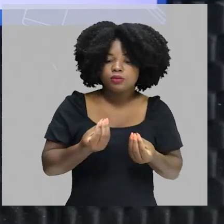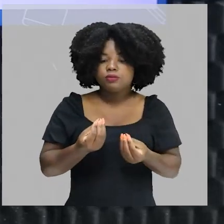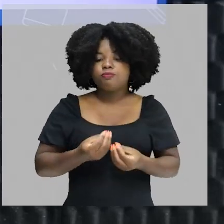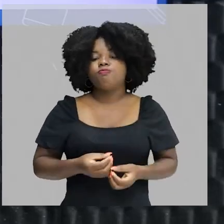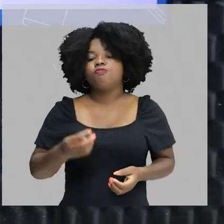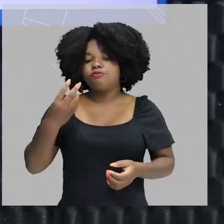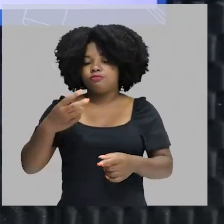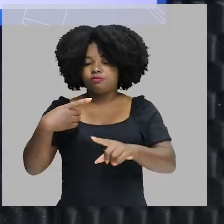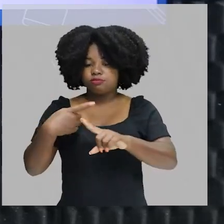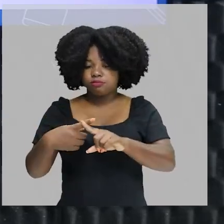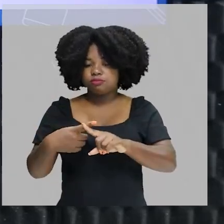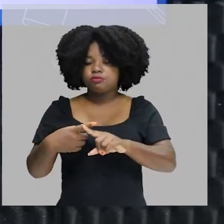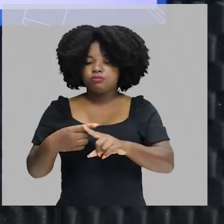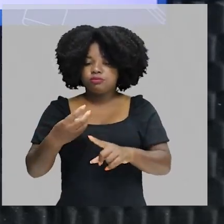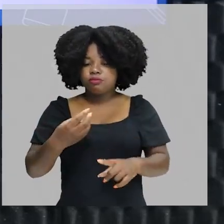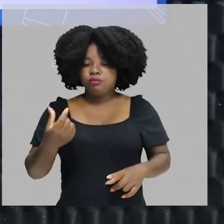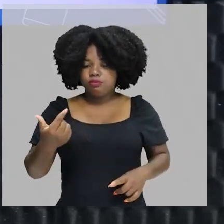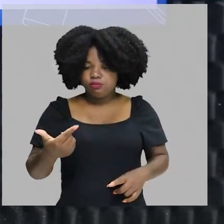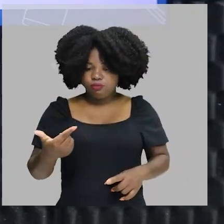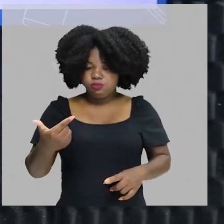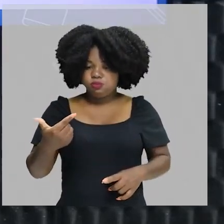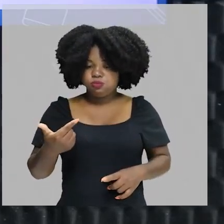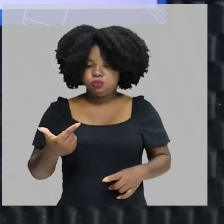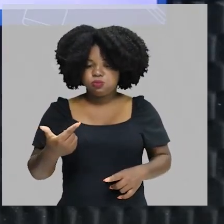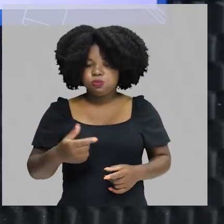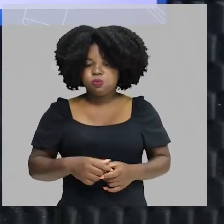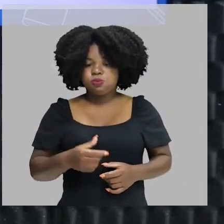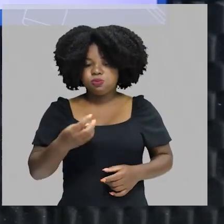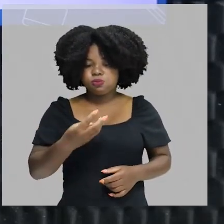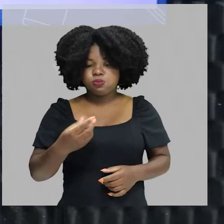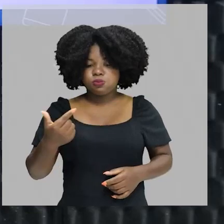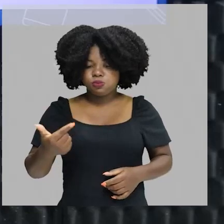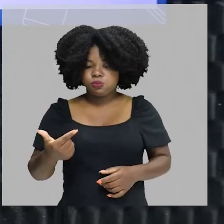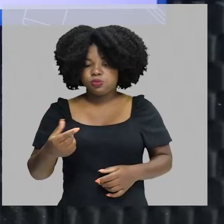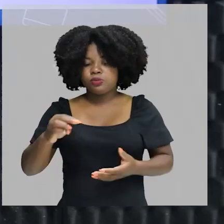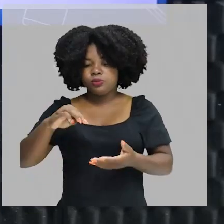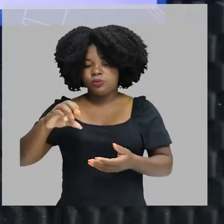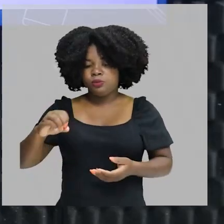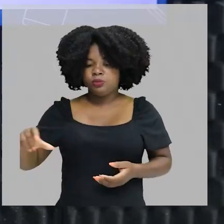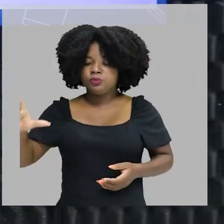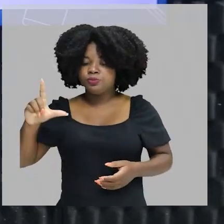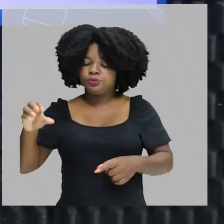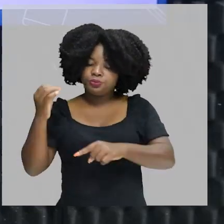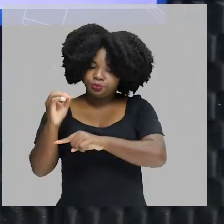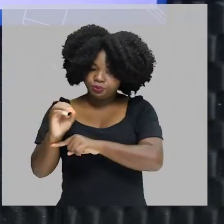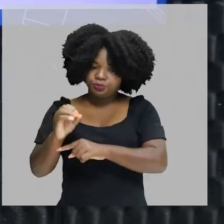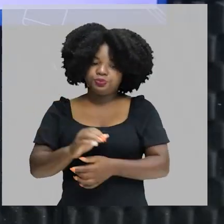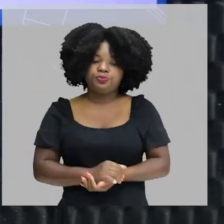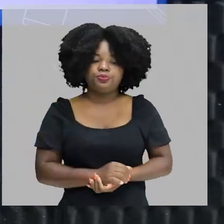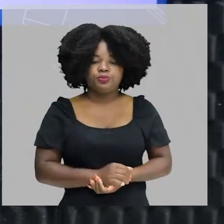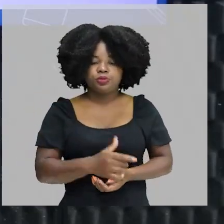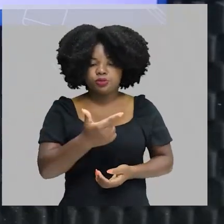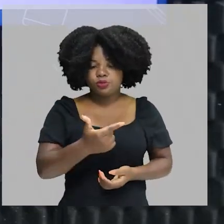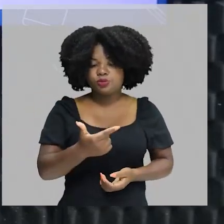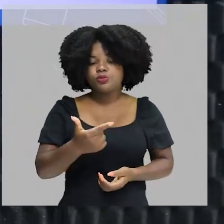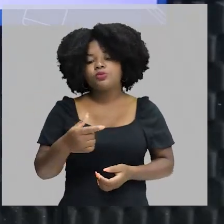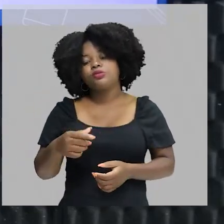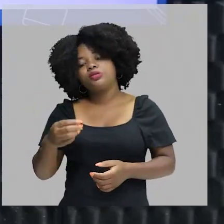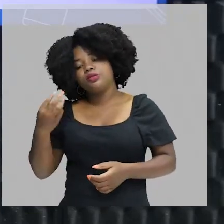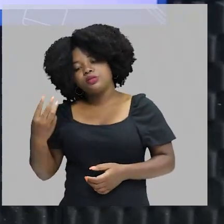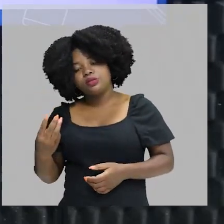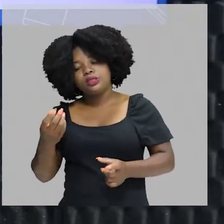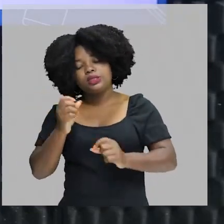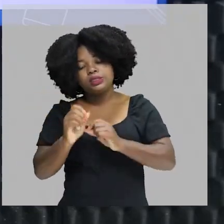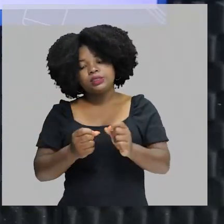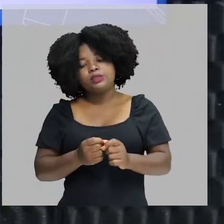3 vezes 32, onde esse 32 é a massa molar do oxigênio. O 2 e o 3